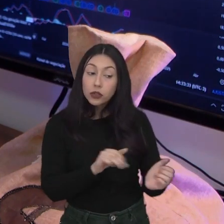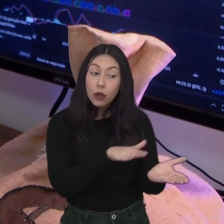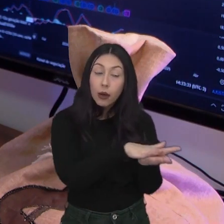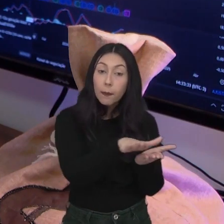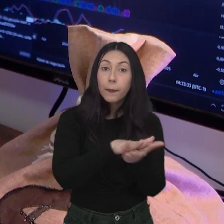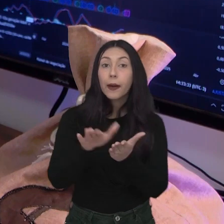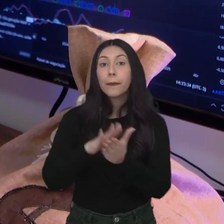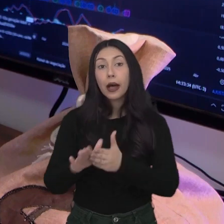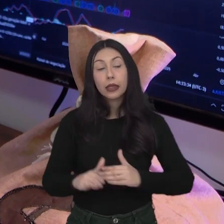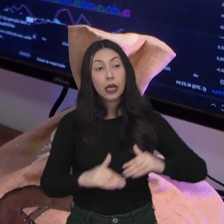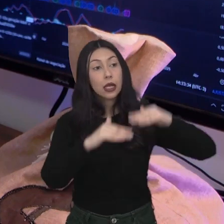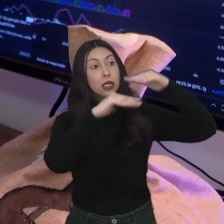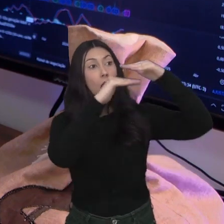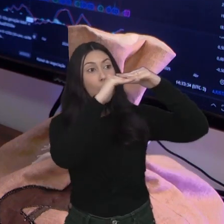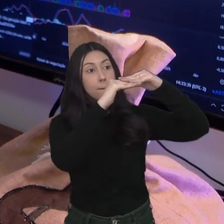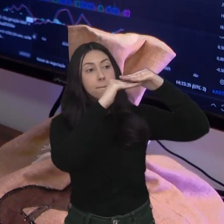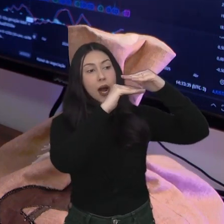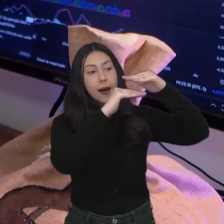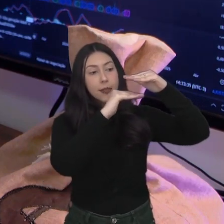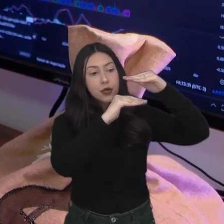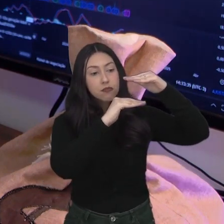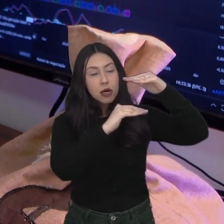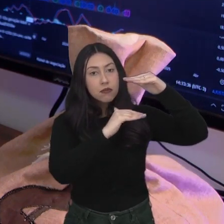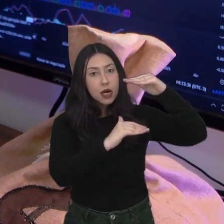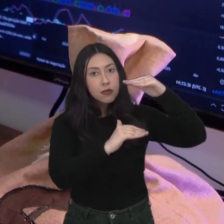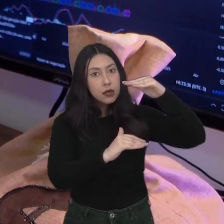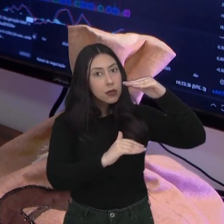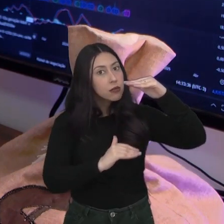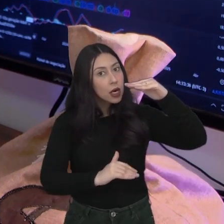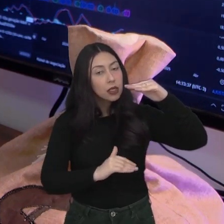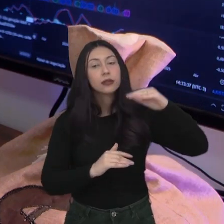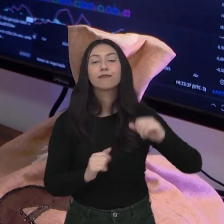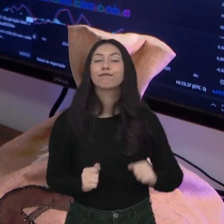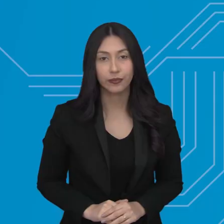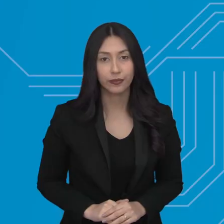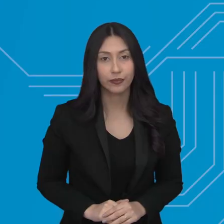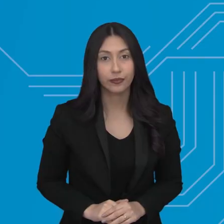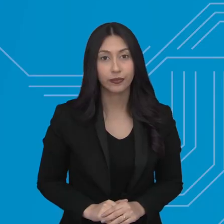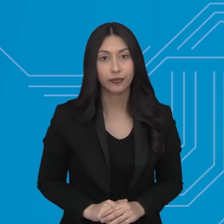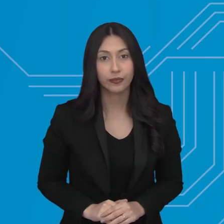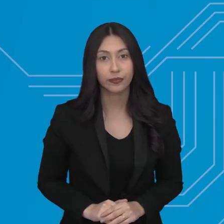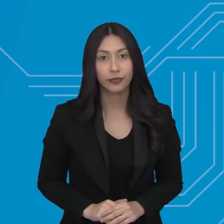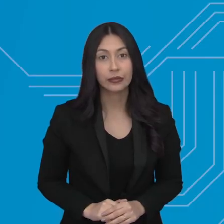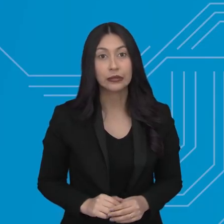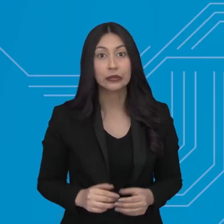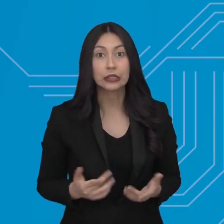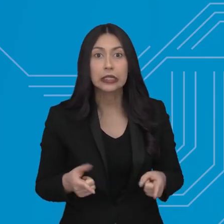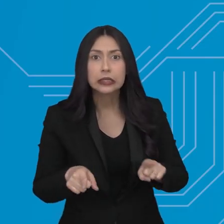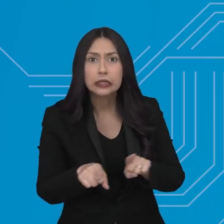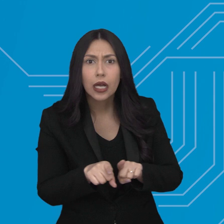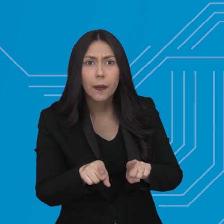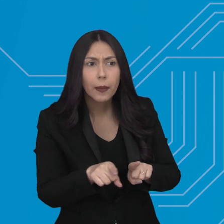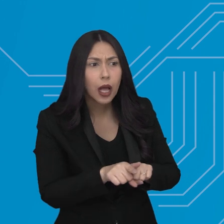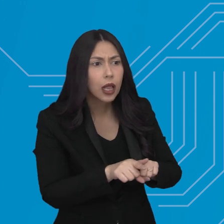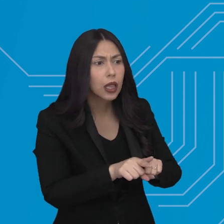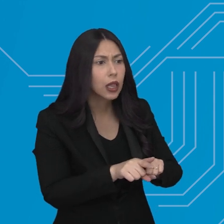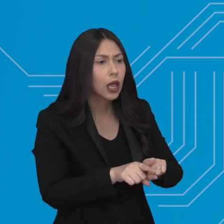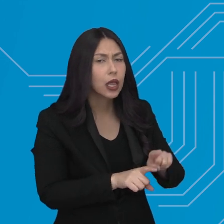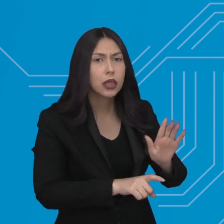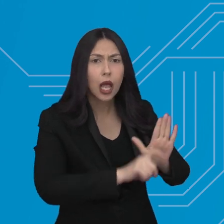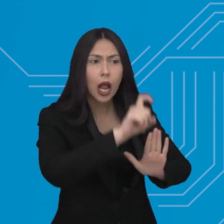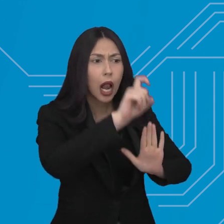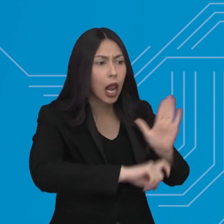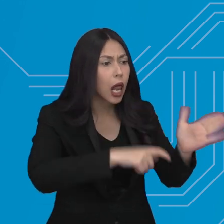Então, eu vou fazendo de cima para baixo para entender que o meu dinheiro acaba para cada área. A cobrança indevida de